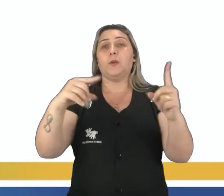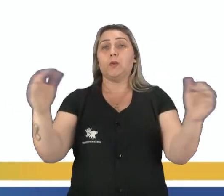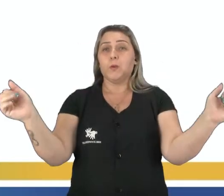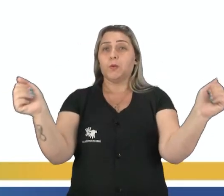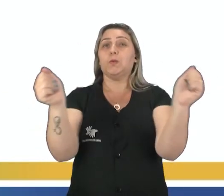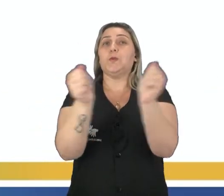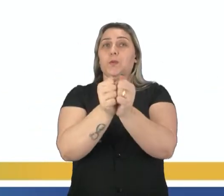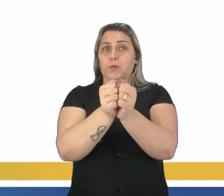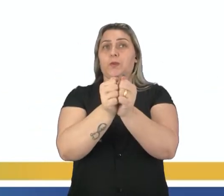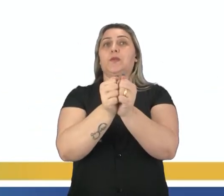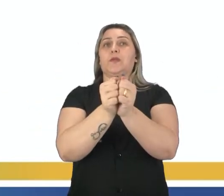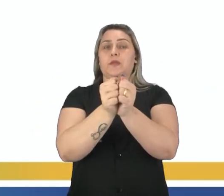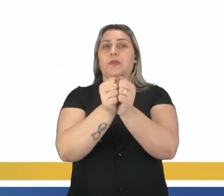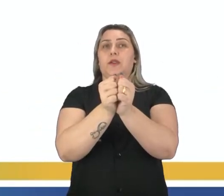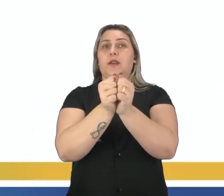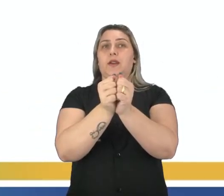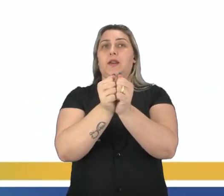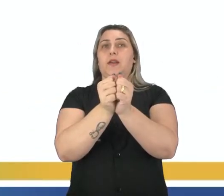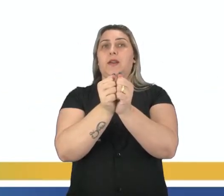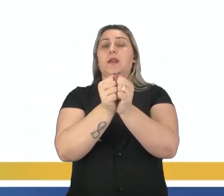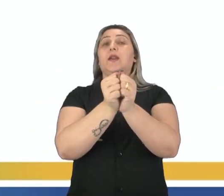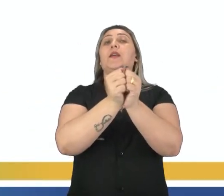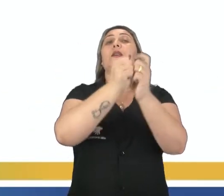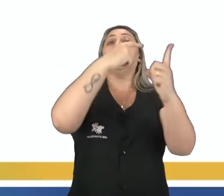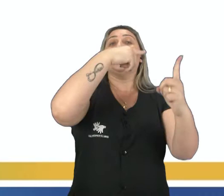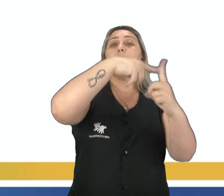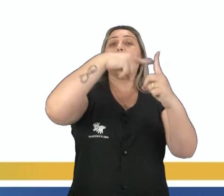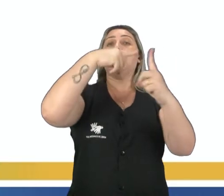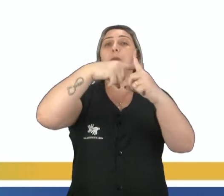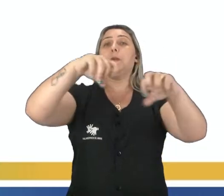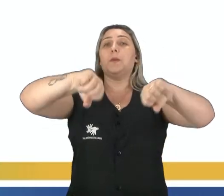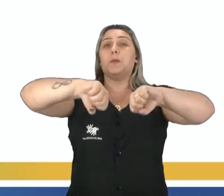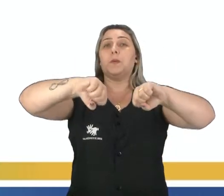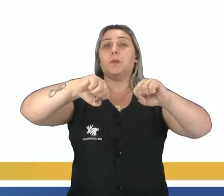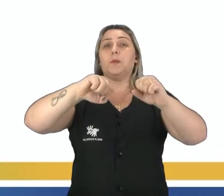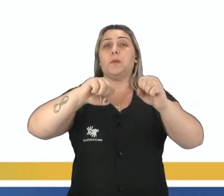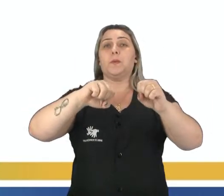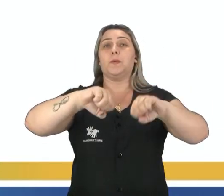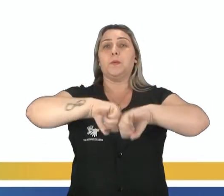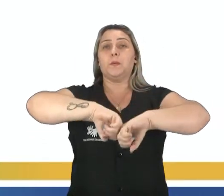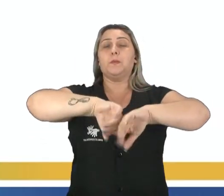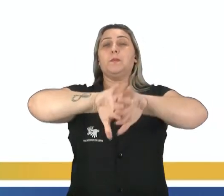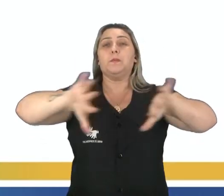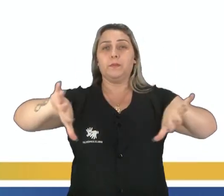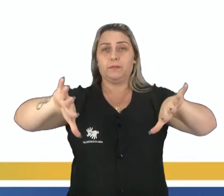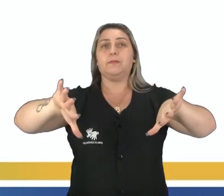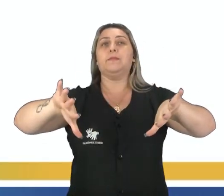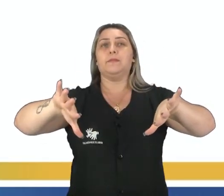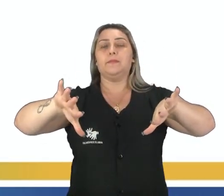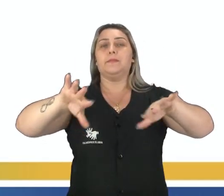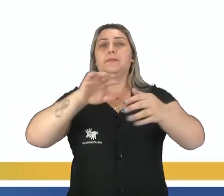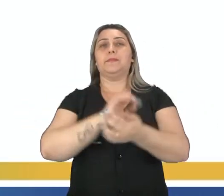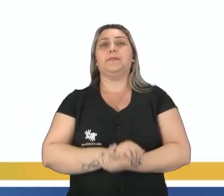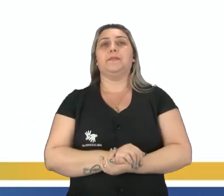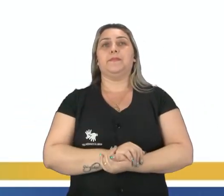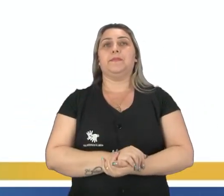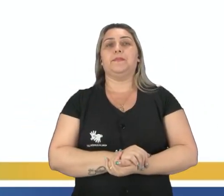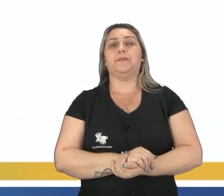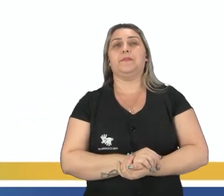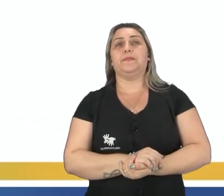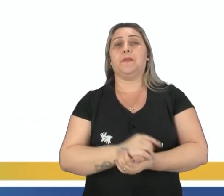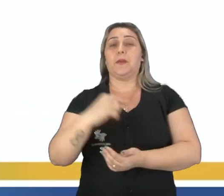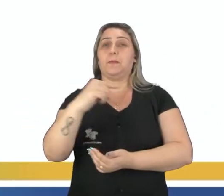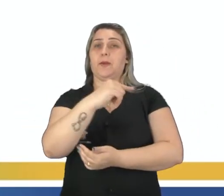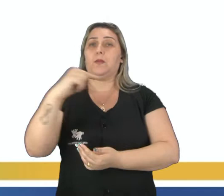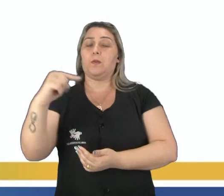é o que está aí no meio, está mostrando a atração. E a repulsão está tanto em cima, na parte de cima do vídeo de vocês, quanto na parte de baixo. Ou seja,